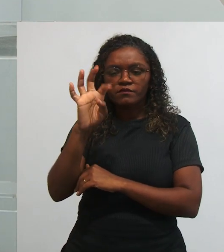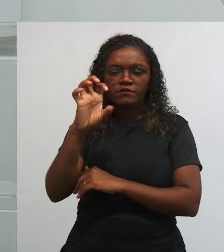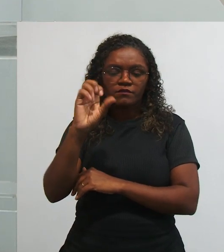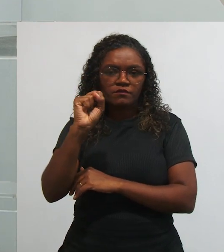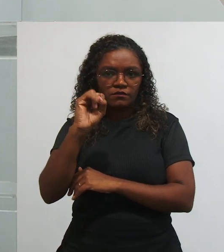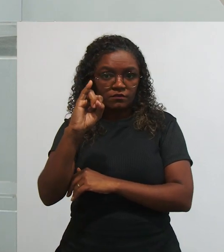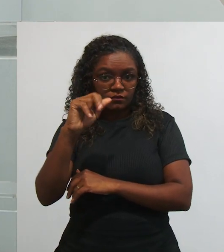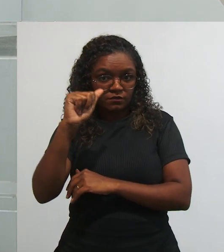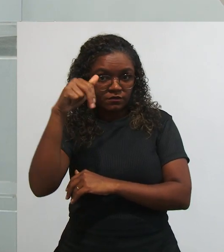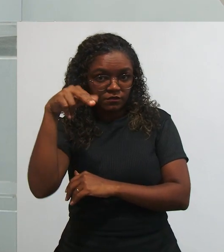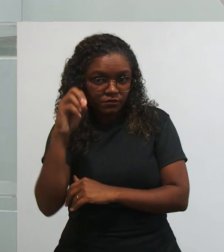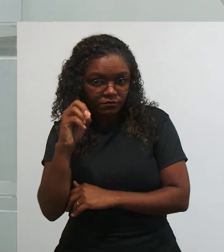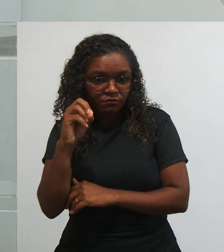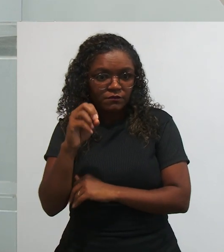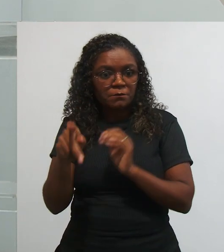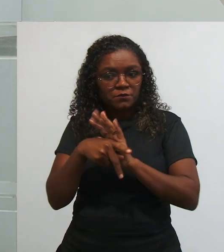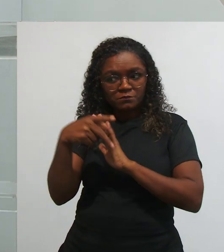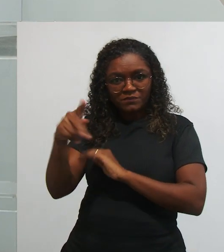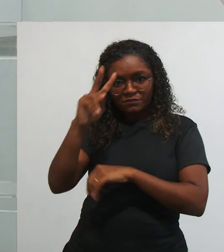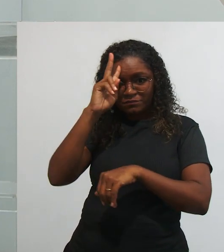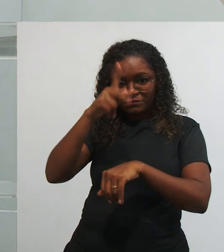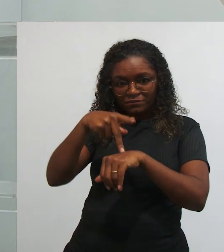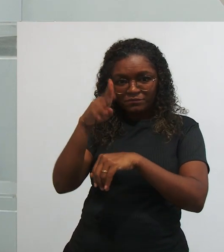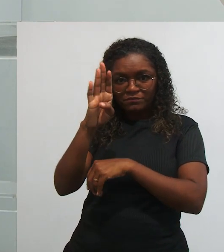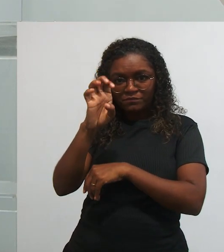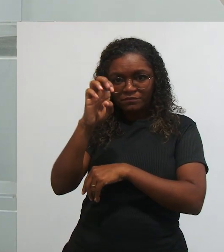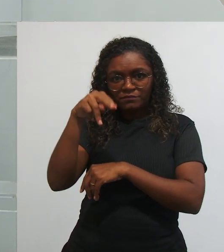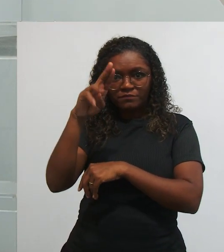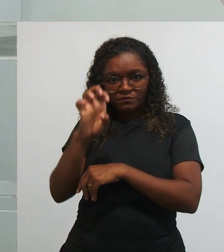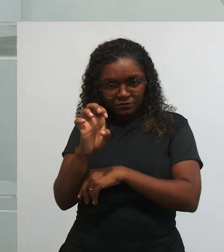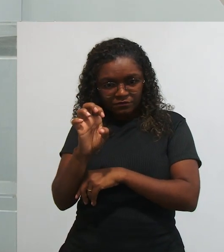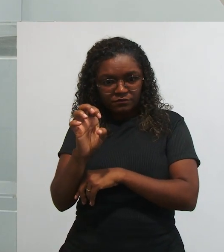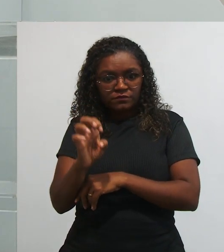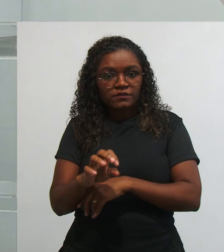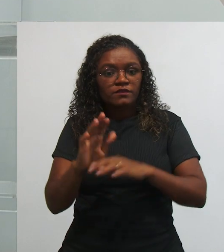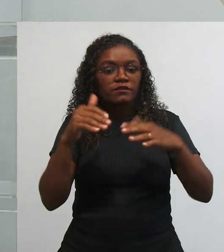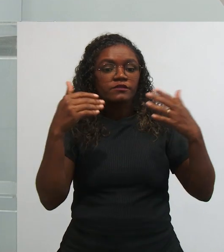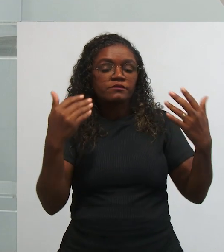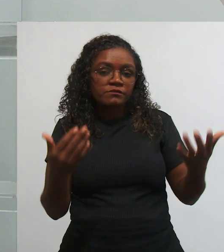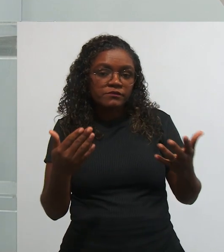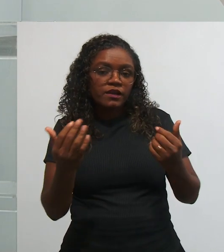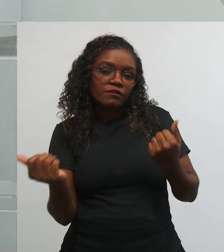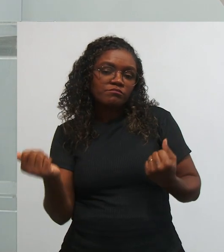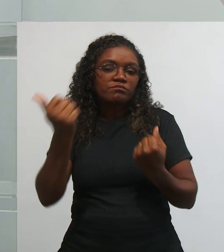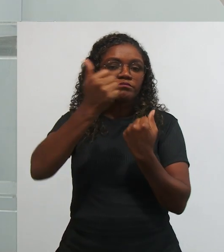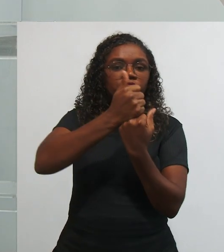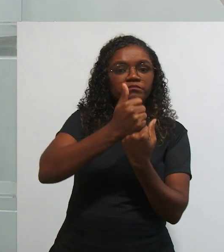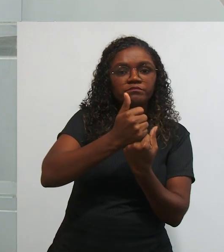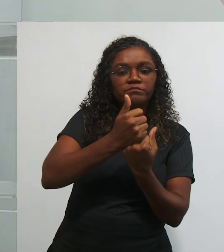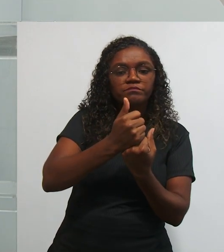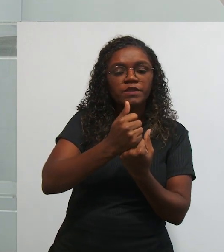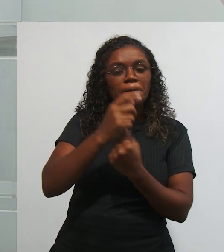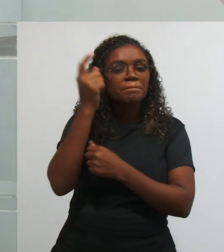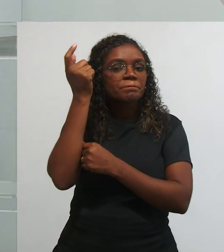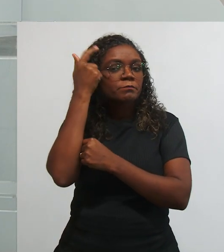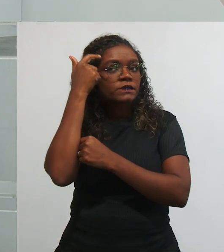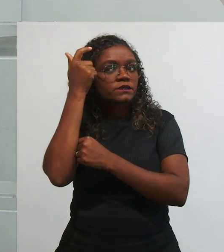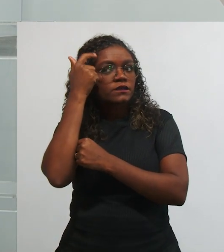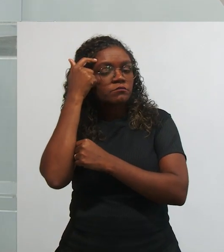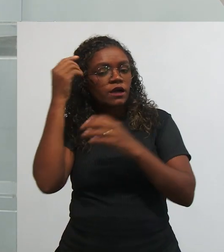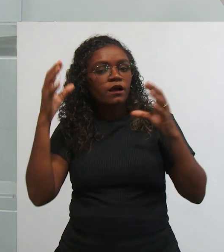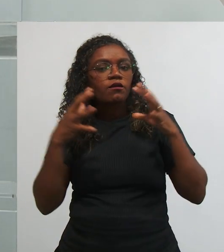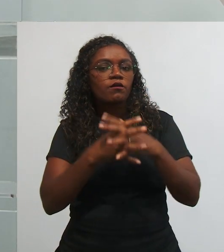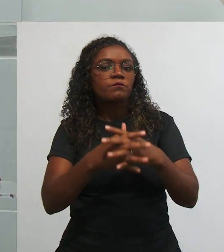ciências sociais aplicadas e nas ciências humanas, né, em uma substituição para o